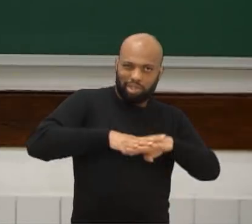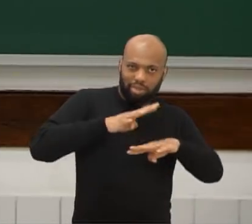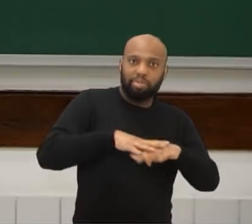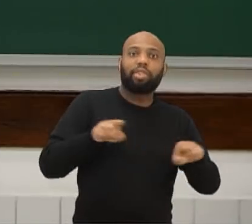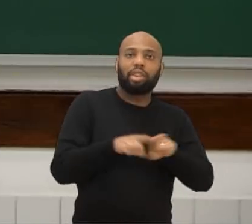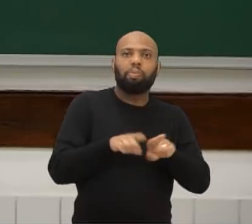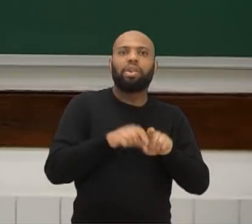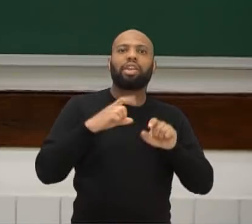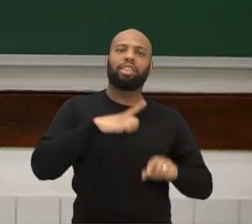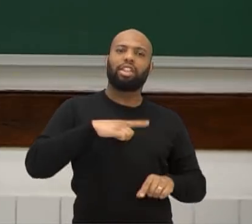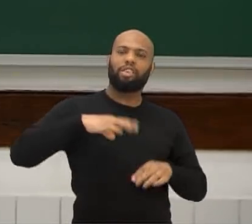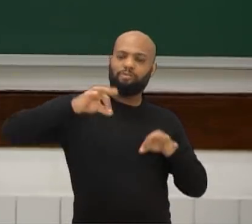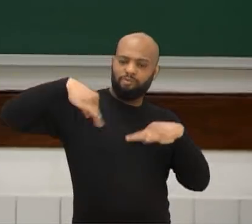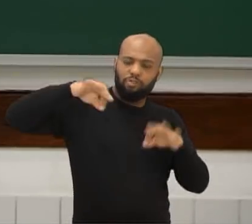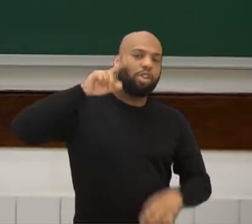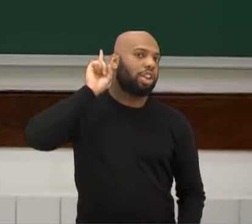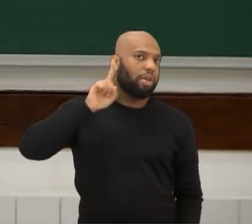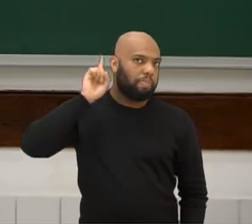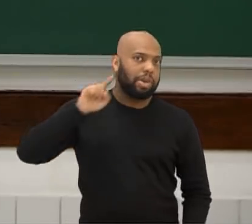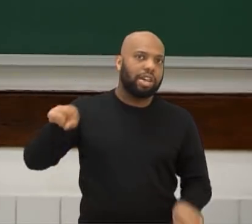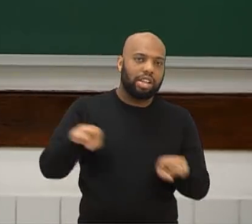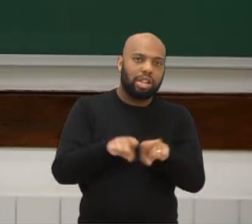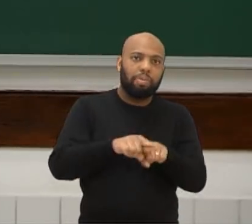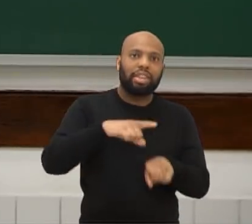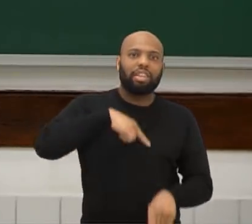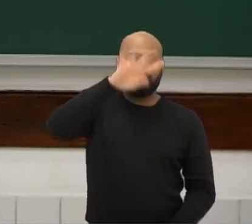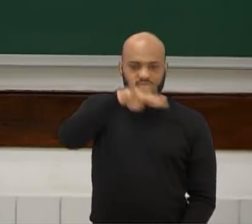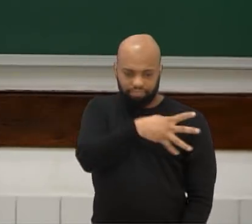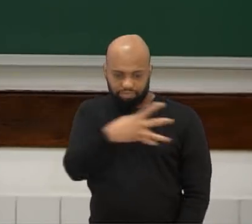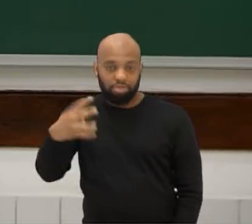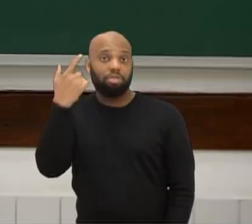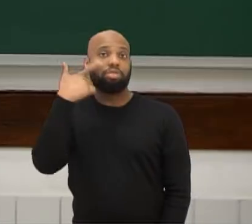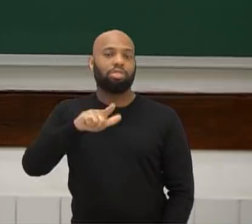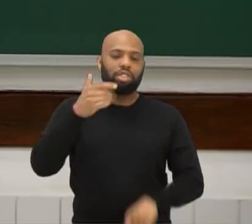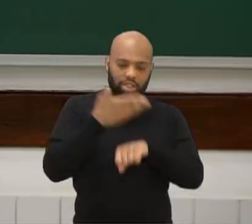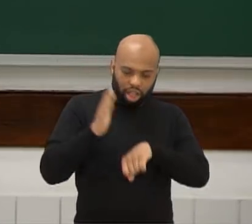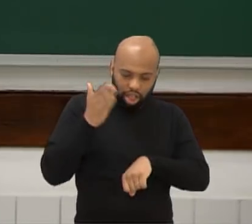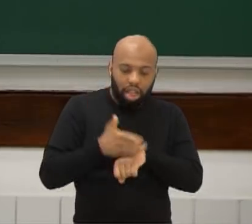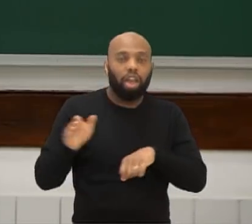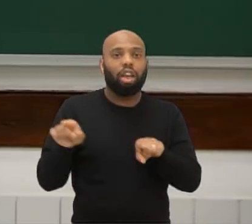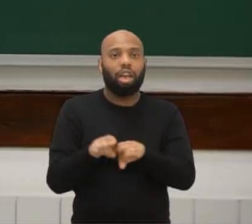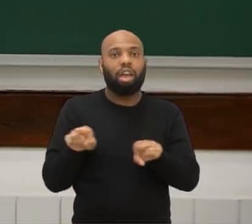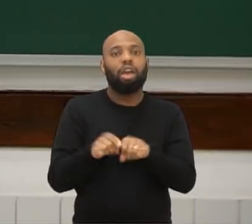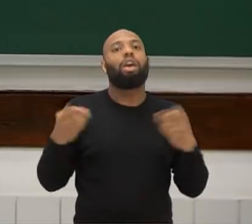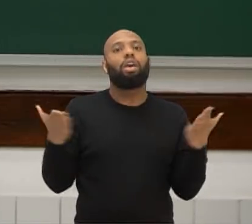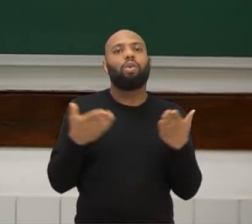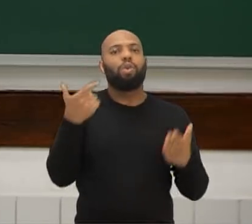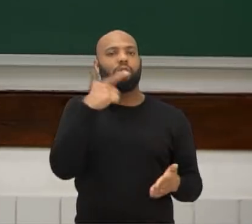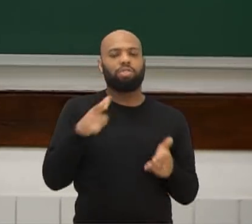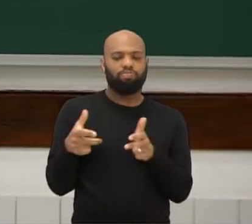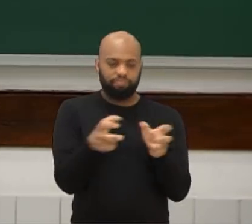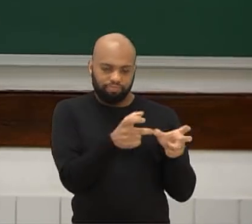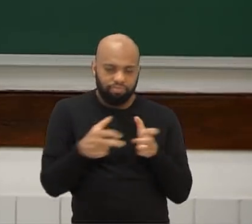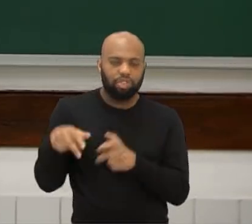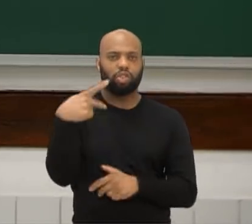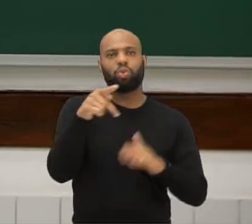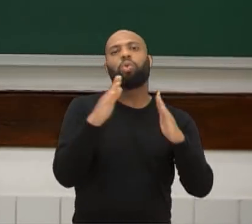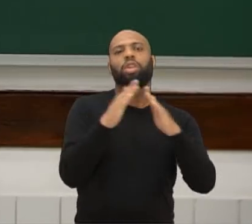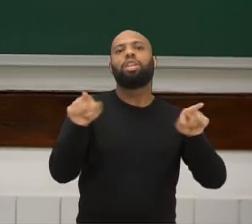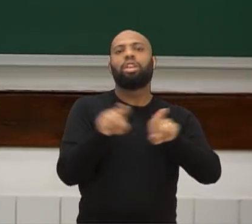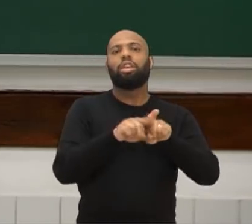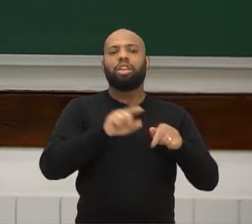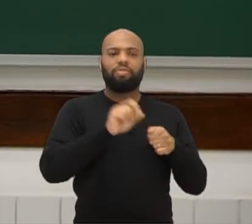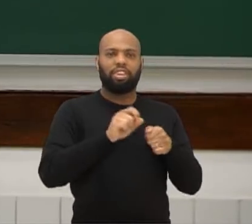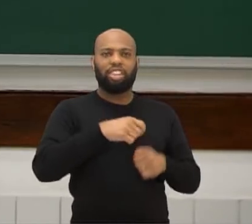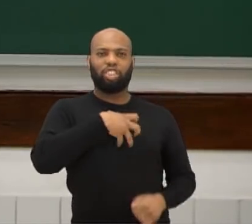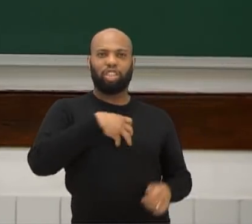de sulfite ali com os quadriculados, para que permita você praticar esse jogo aí em casa também